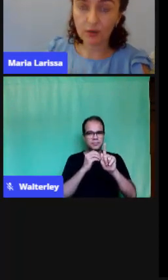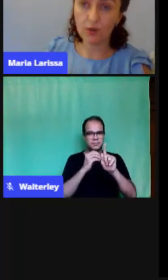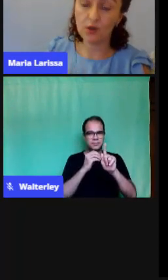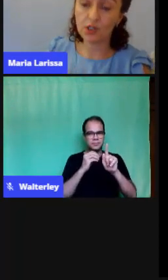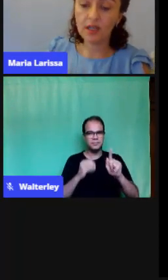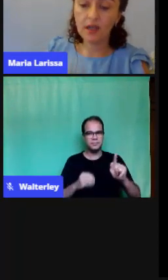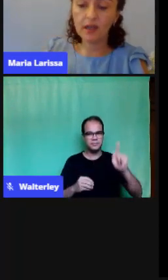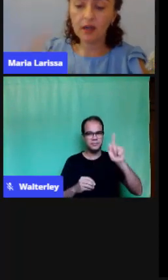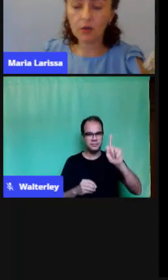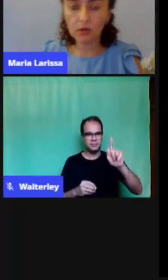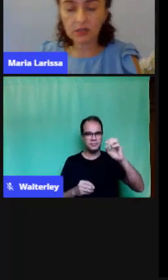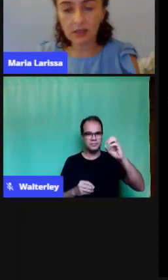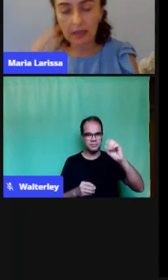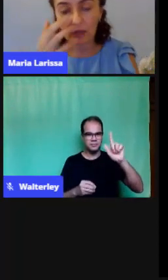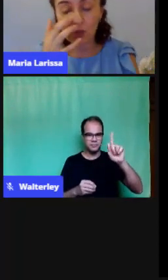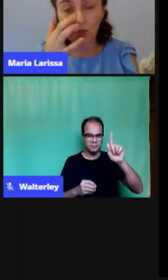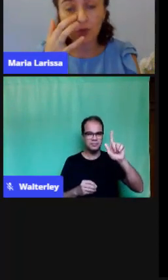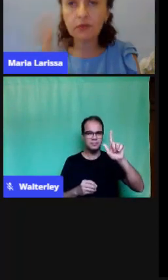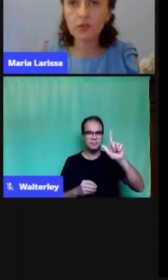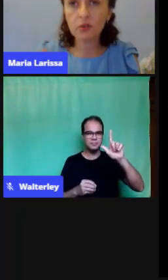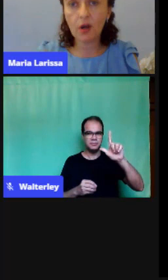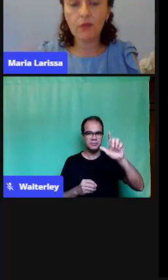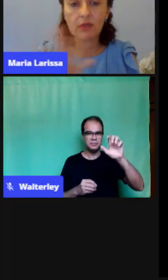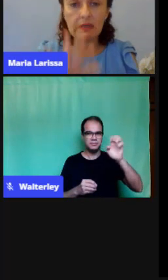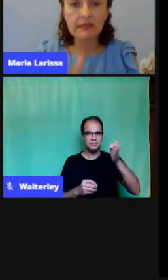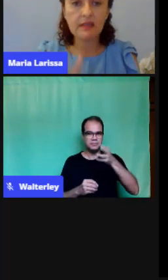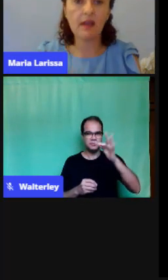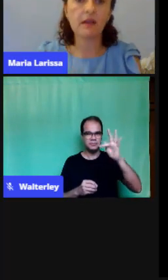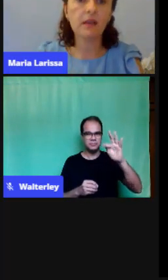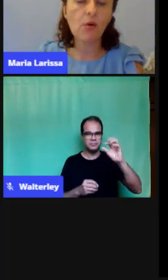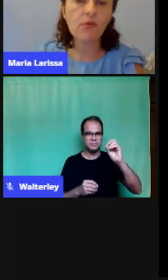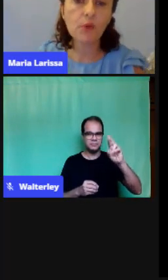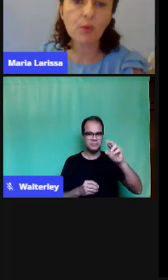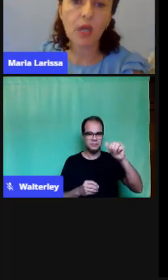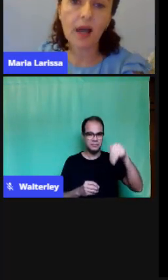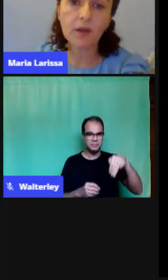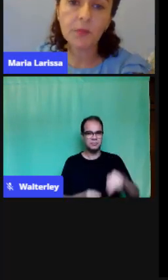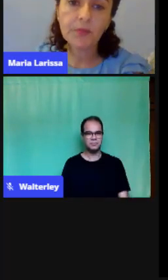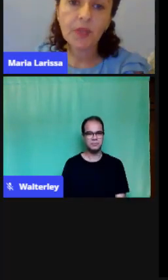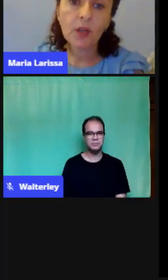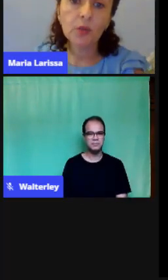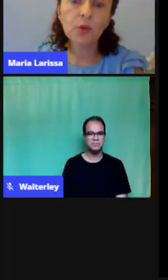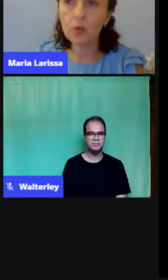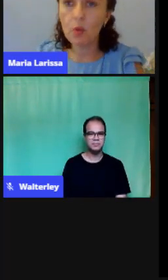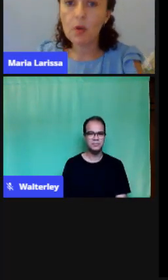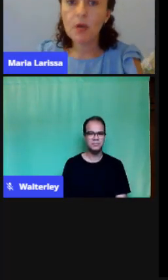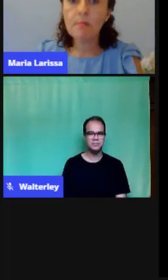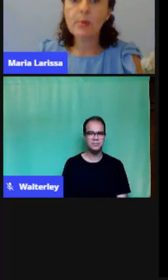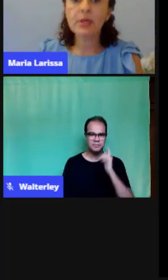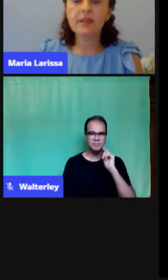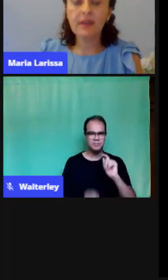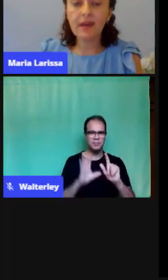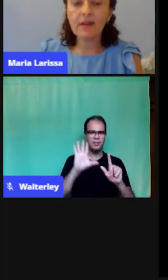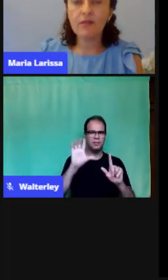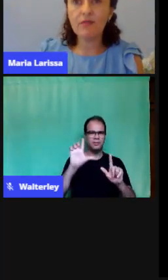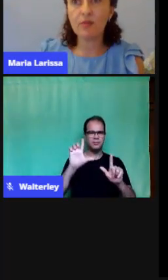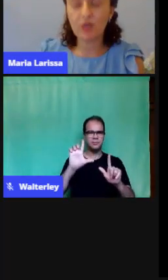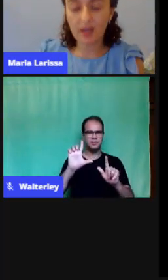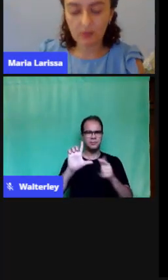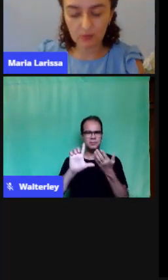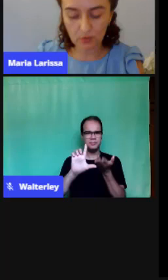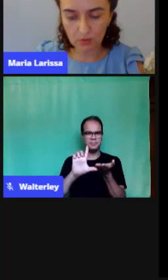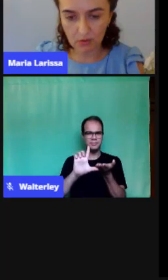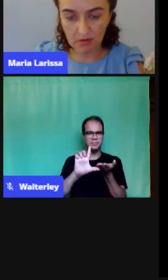ferramenta tecnológica, e a outra, um jogo não virtual. Eu vou iniciar aqui com um formulário do Google. Por que